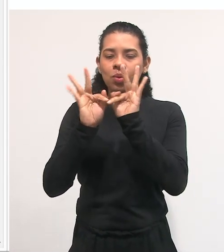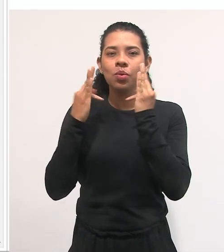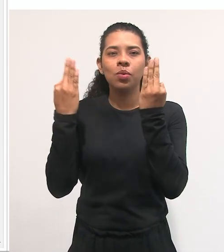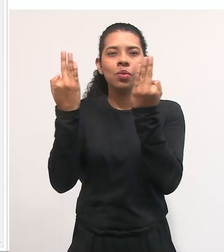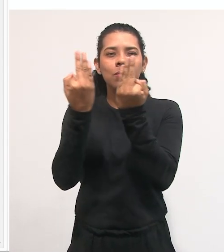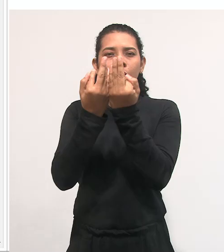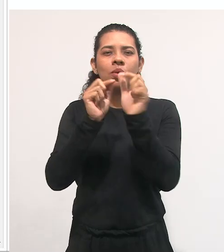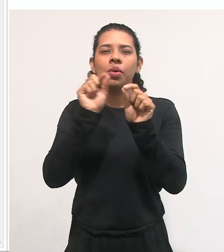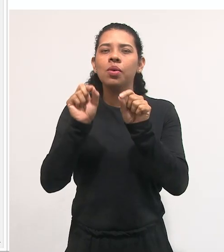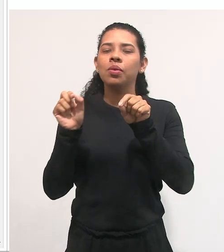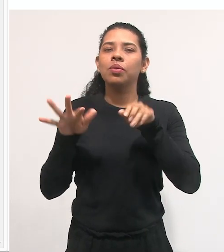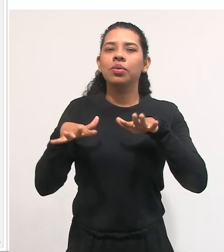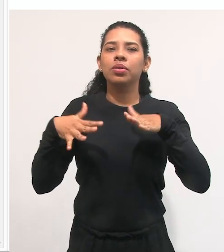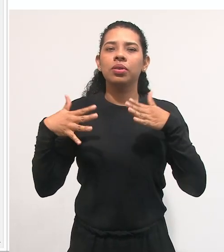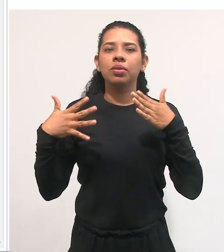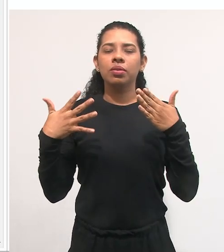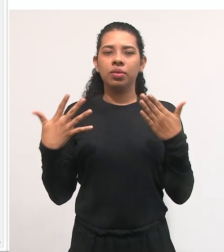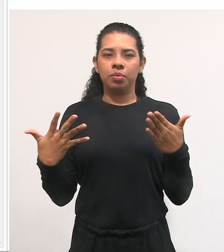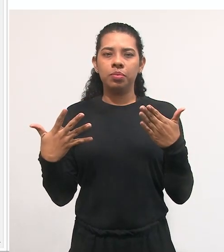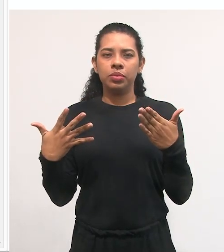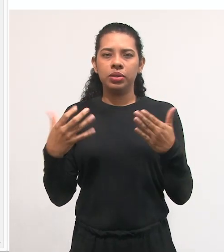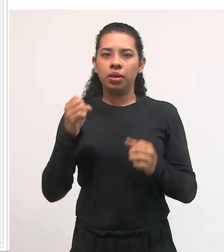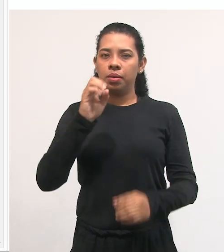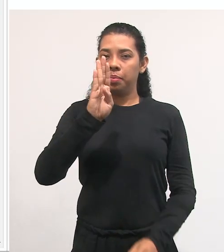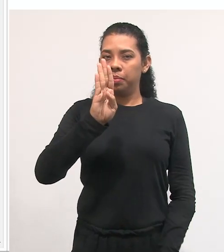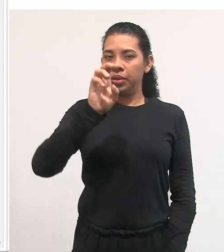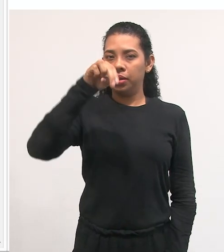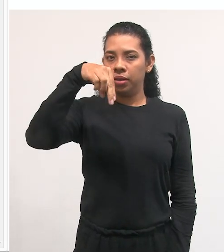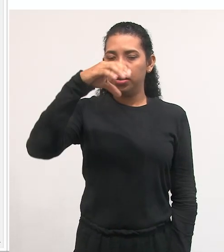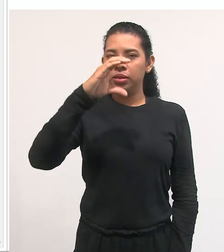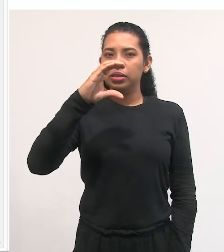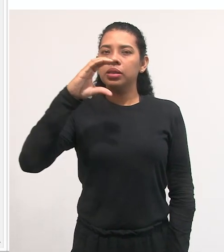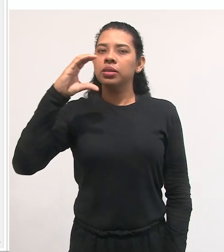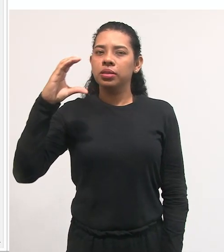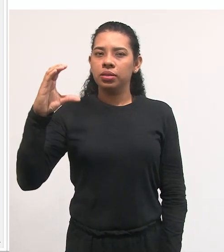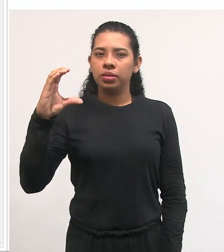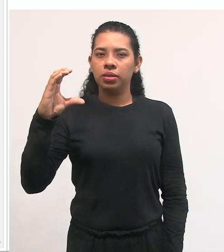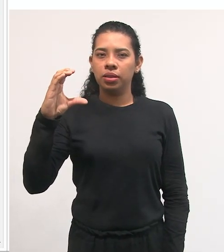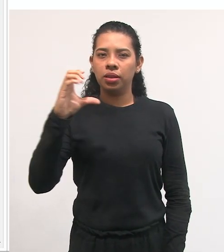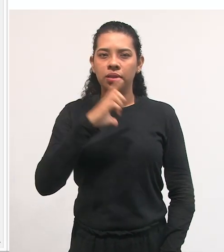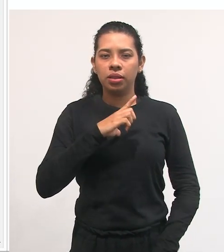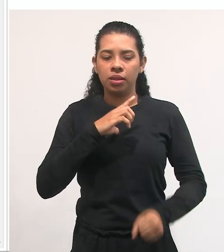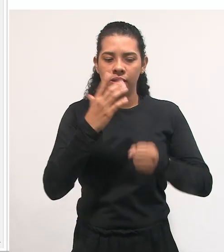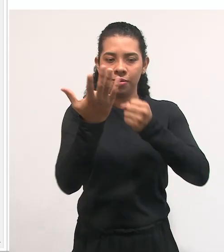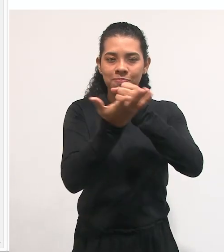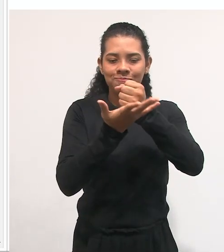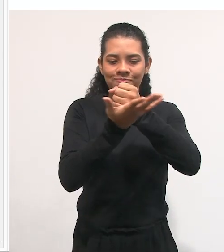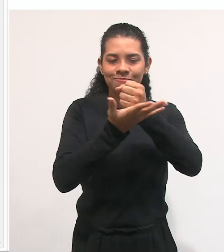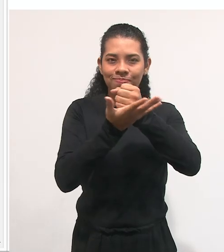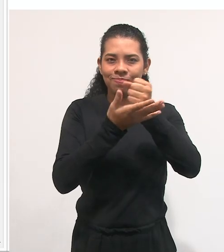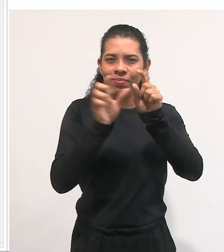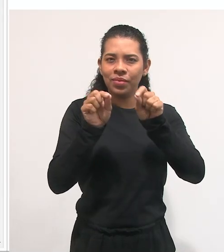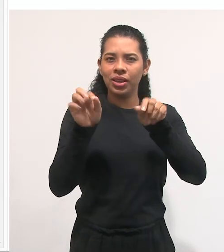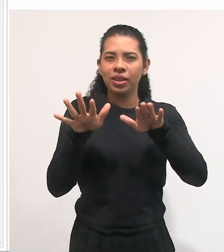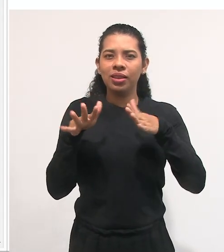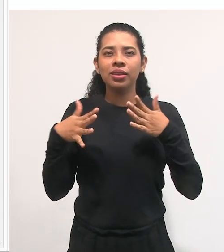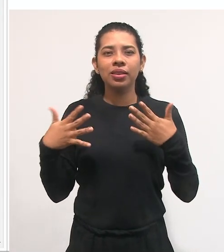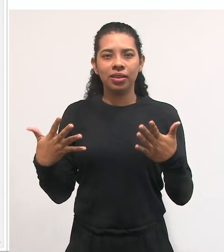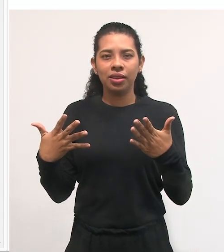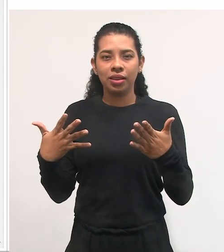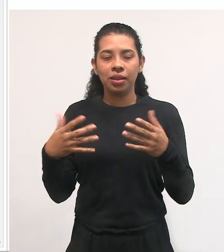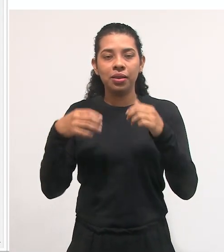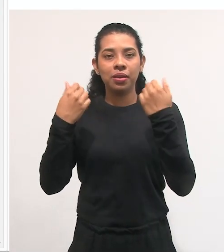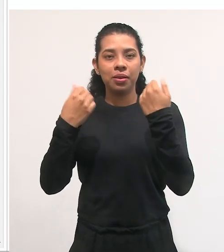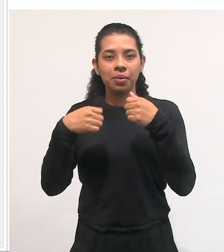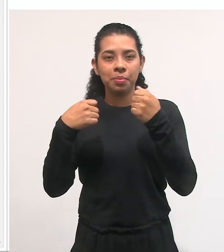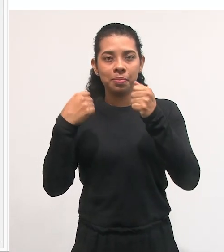Então, o que é o currículo, o que a BNCC tem que se basear em quê? Tem que partir do quê?